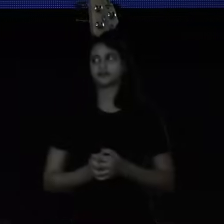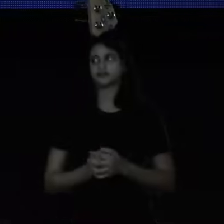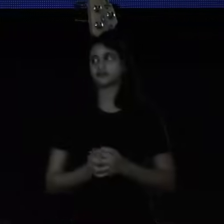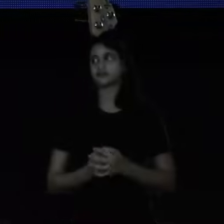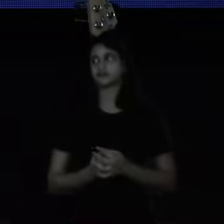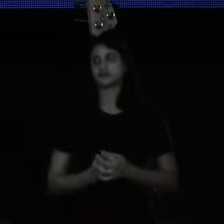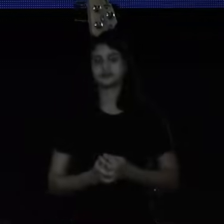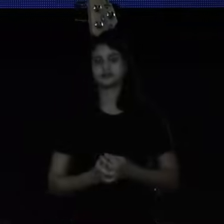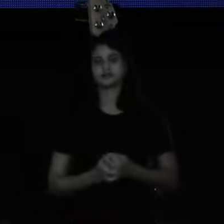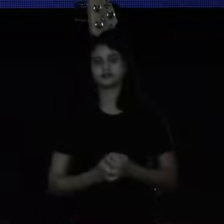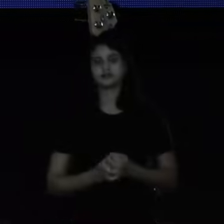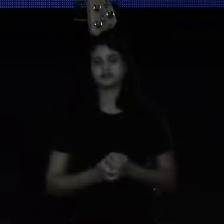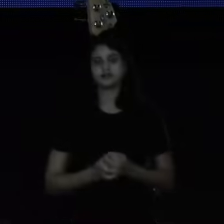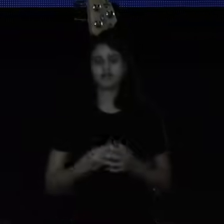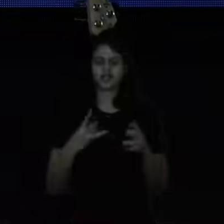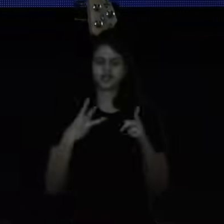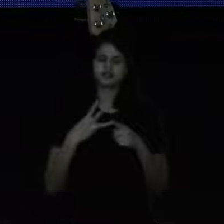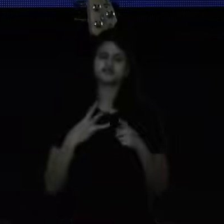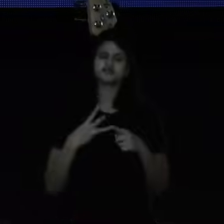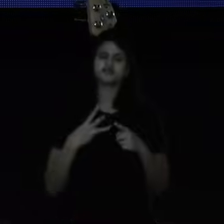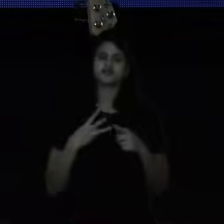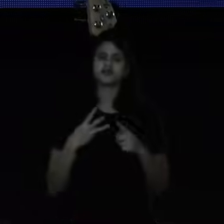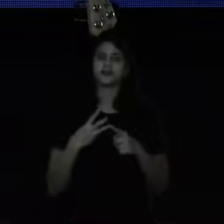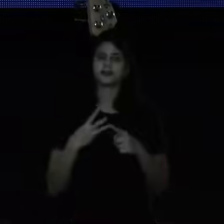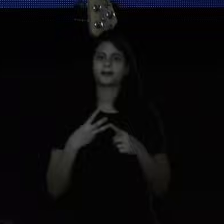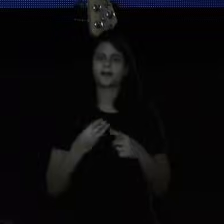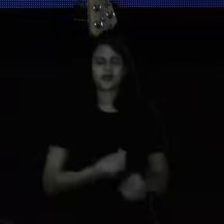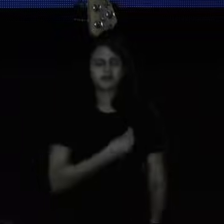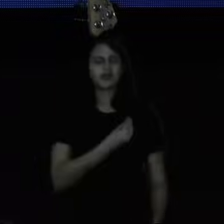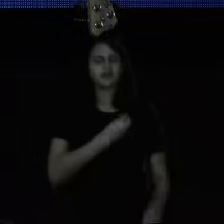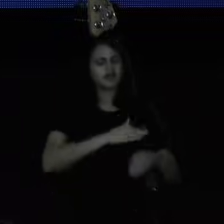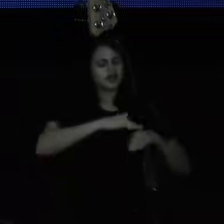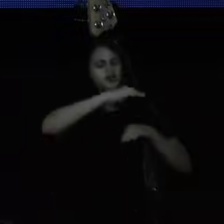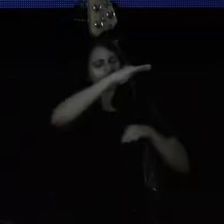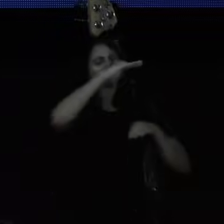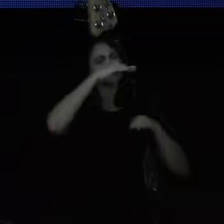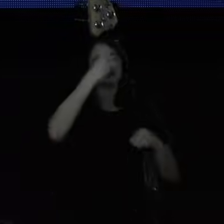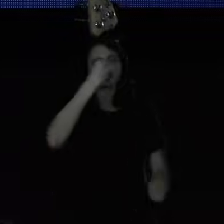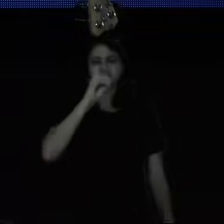Em último lugar, para a gente viver acima dessa rejeição, a gente tem que